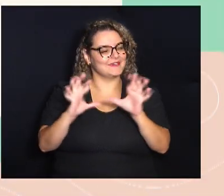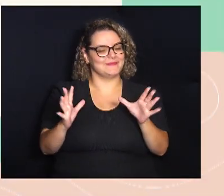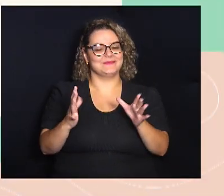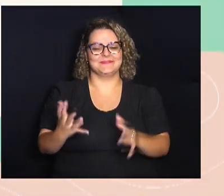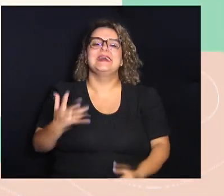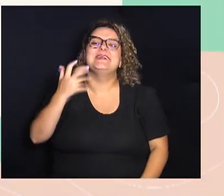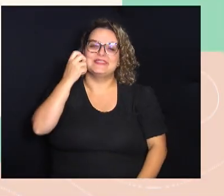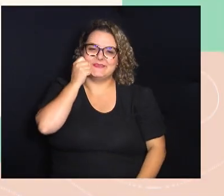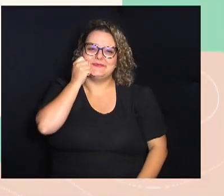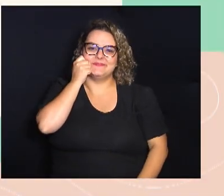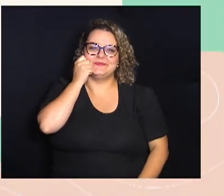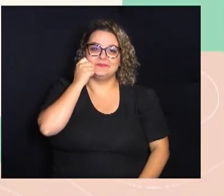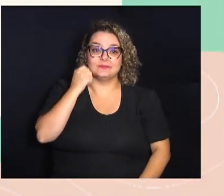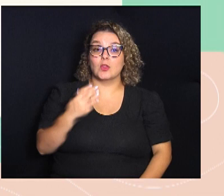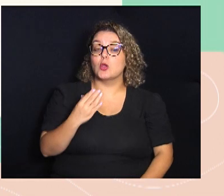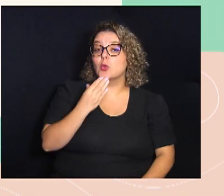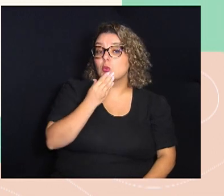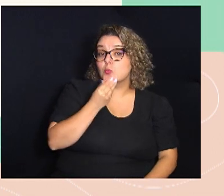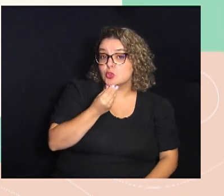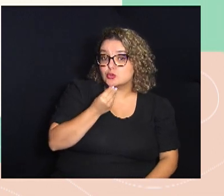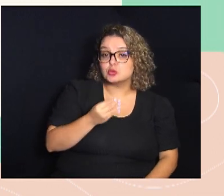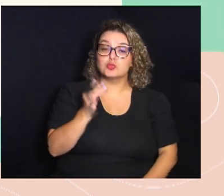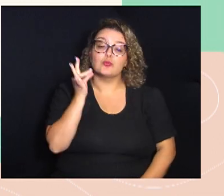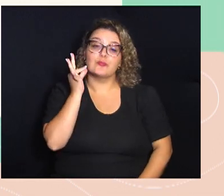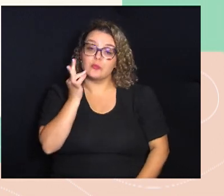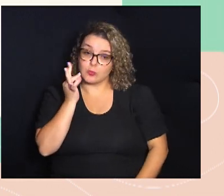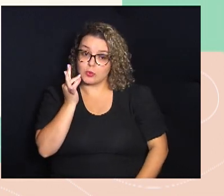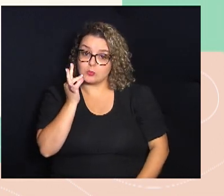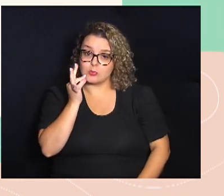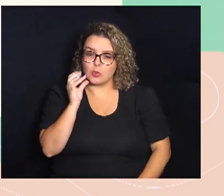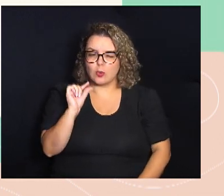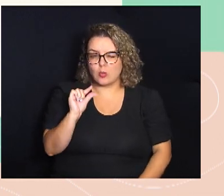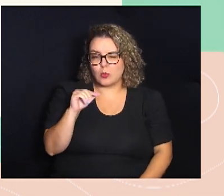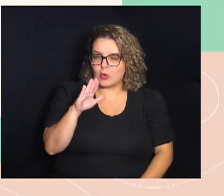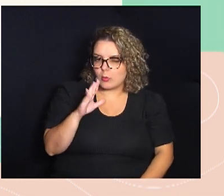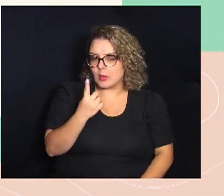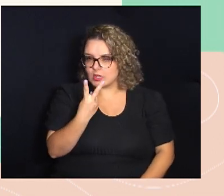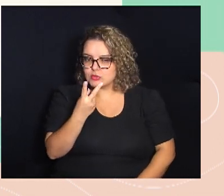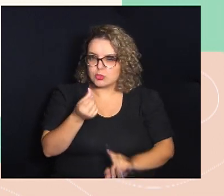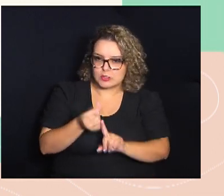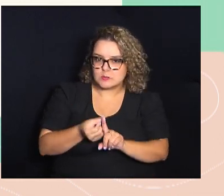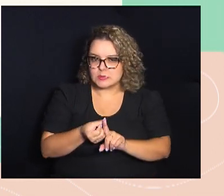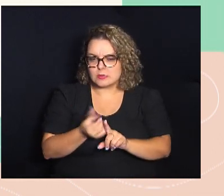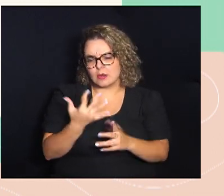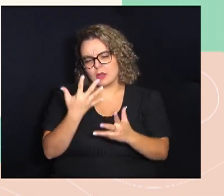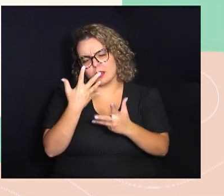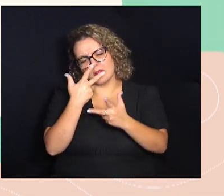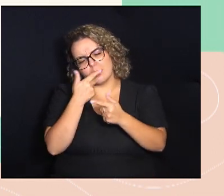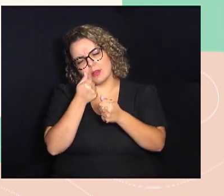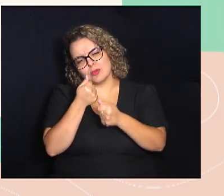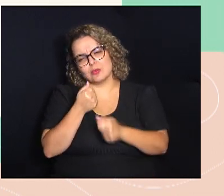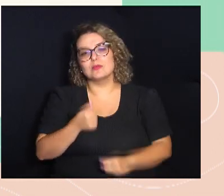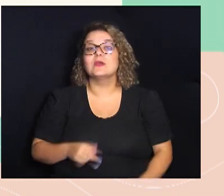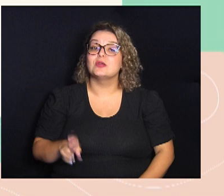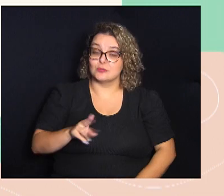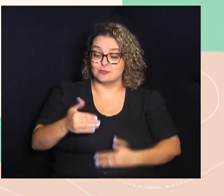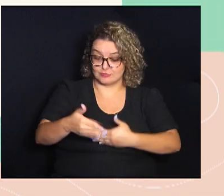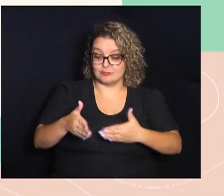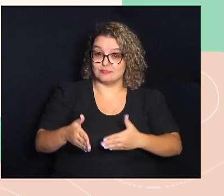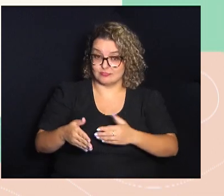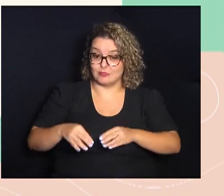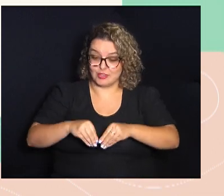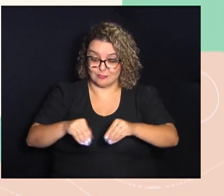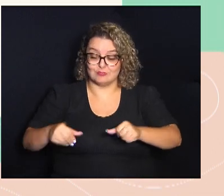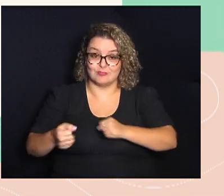adoção. Tem machos e fêmeas, com um pouco mais de 2 meses, lindos e usando a caixa de areia e